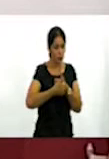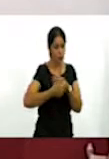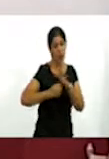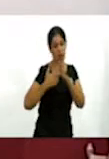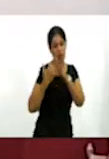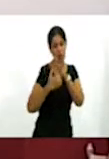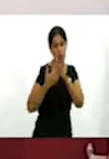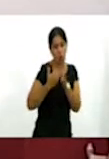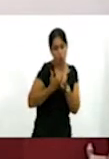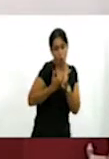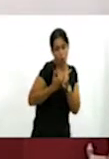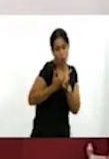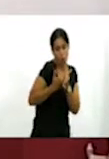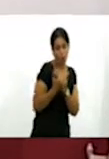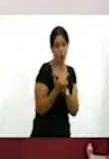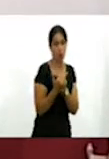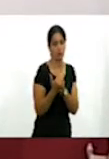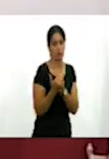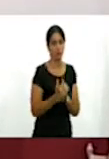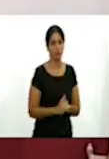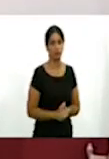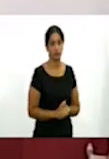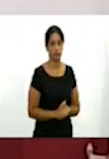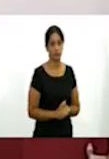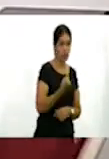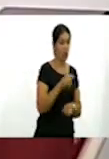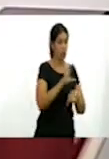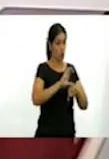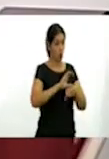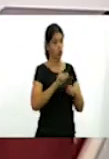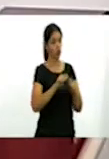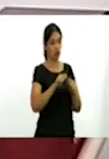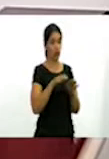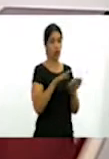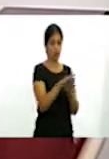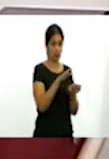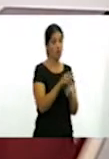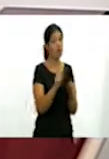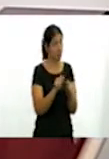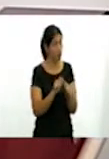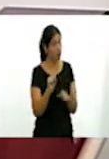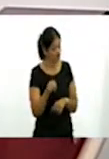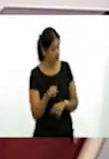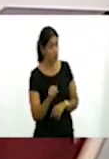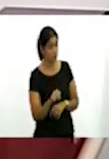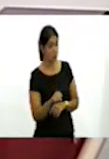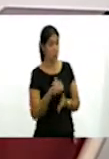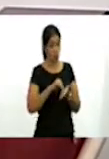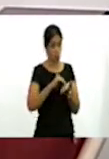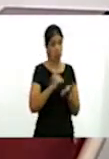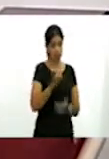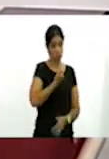de uma situação de empreendedorismo rodrigo beleza falou sobre a situação da estrada que